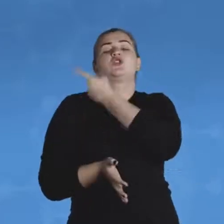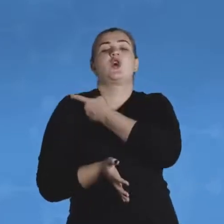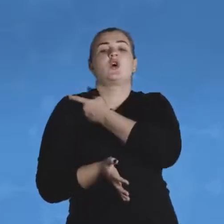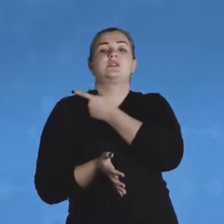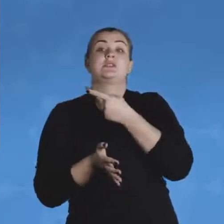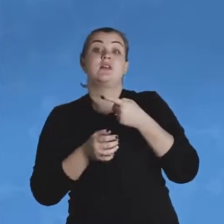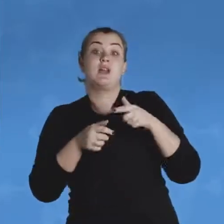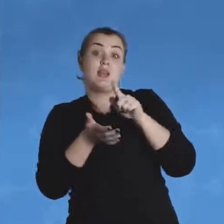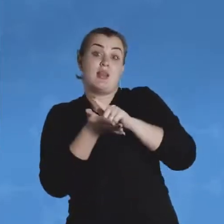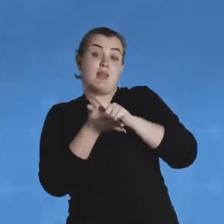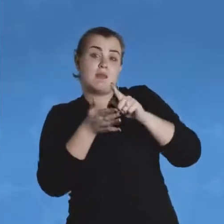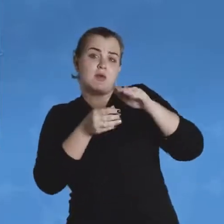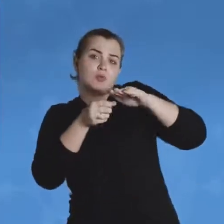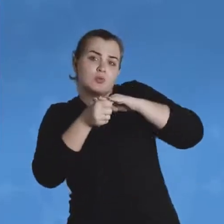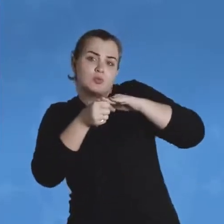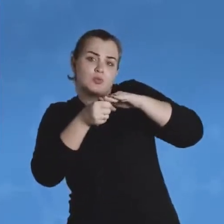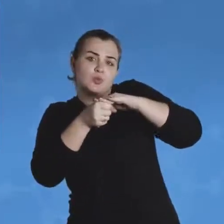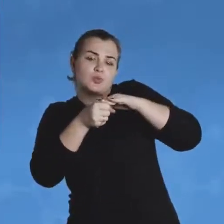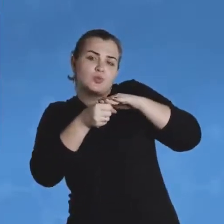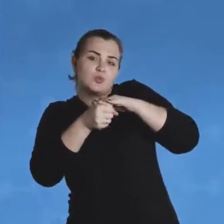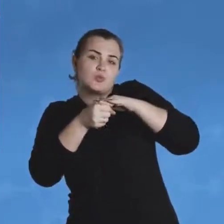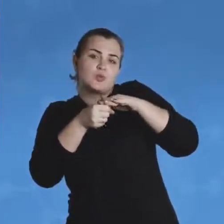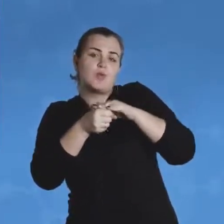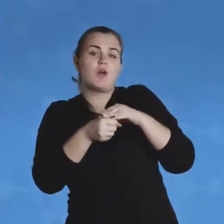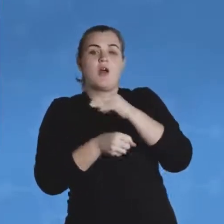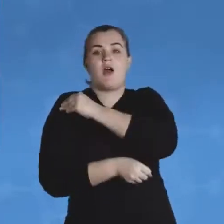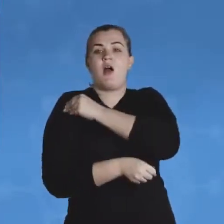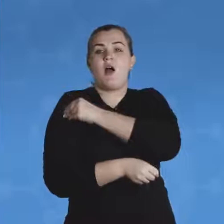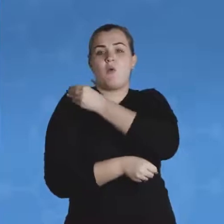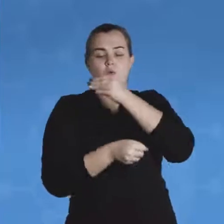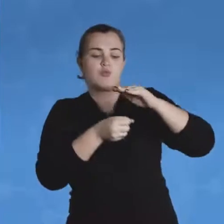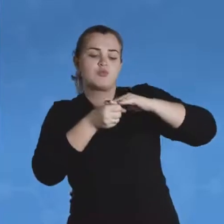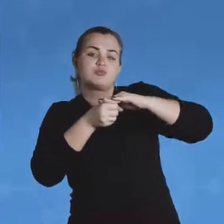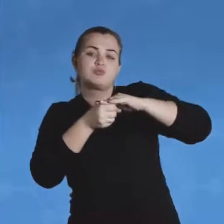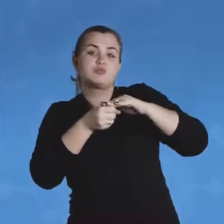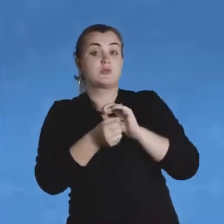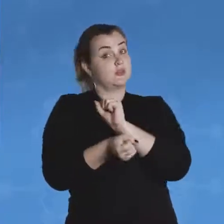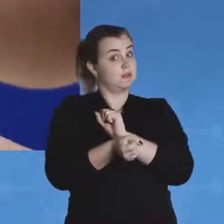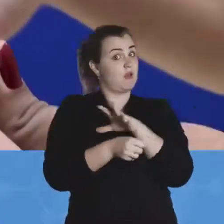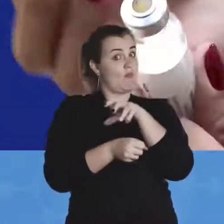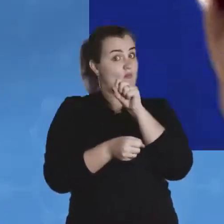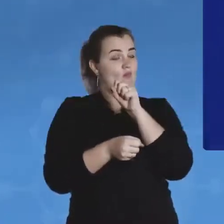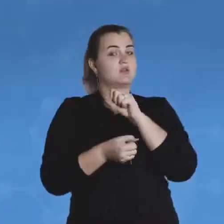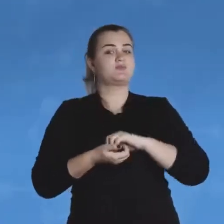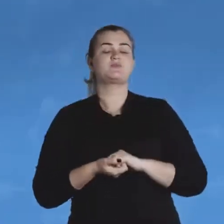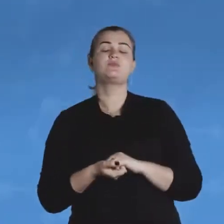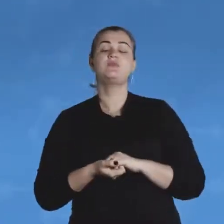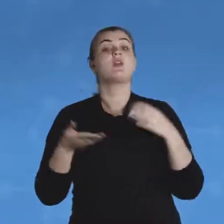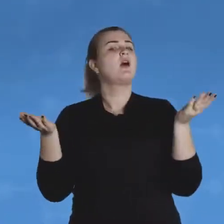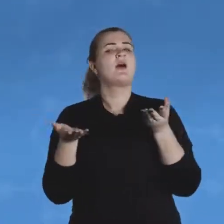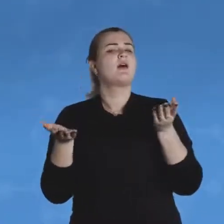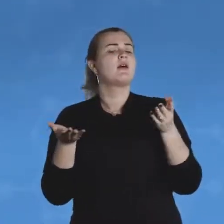frasco de insulina com algodão molhado com álcool 70%. Espere secar. Agora,